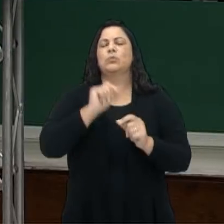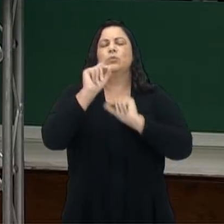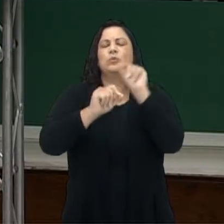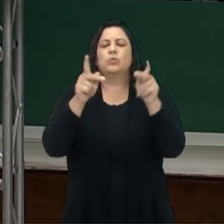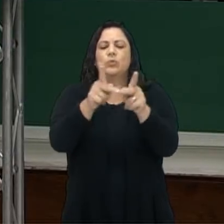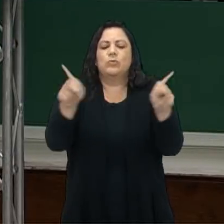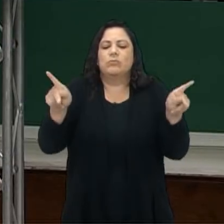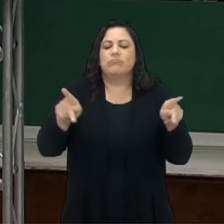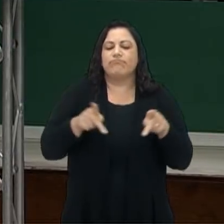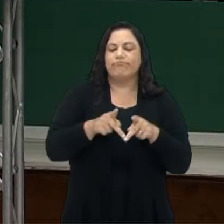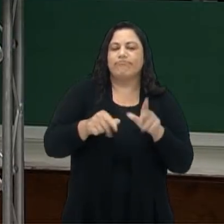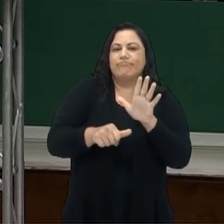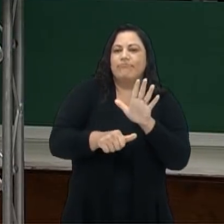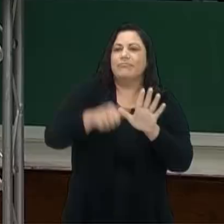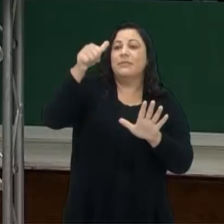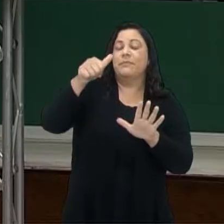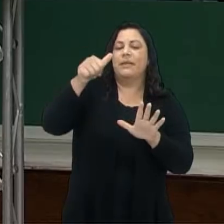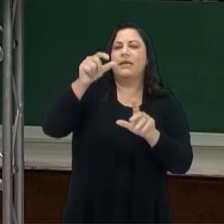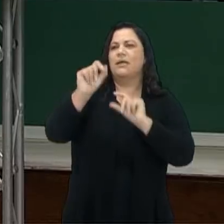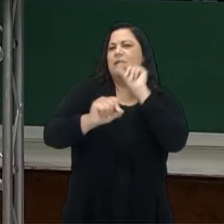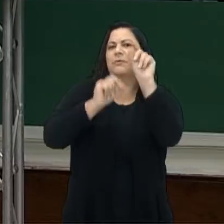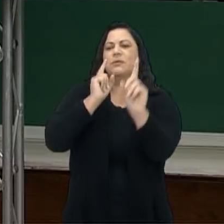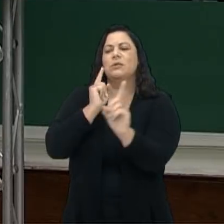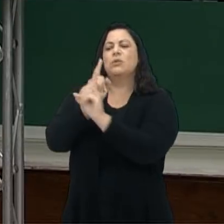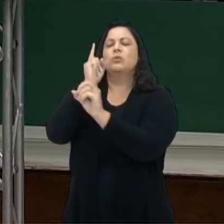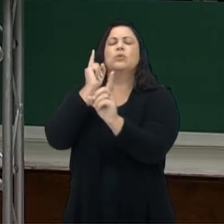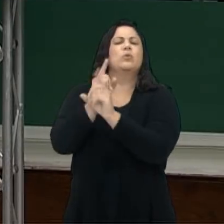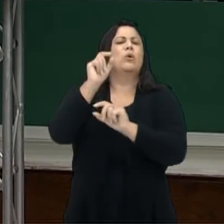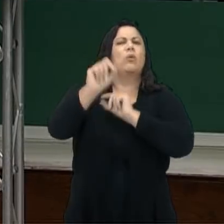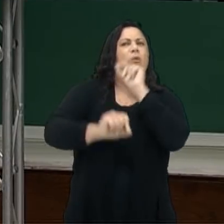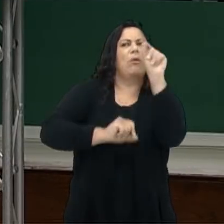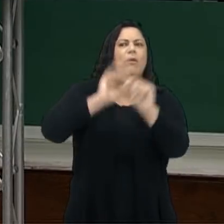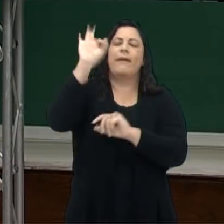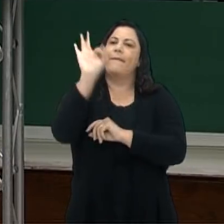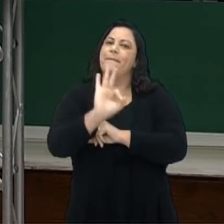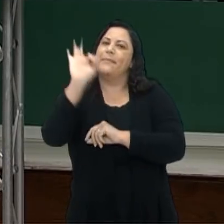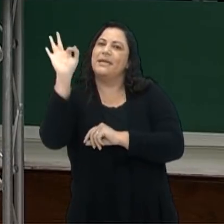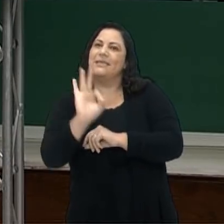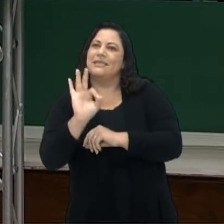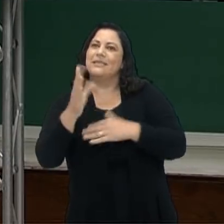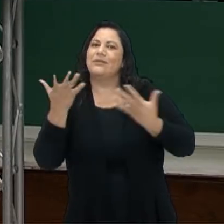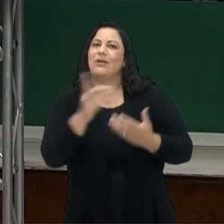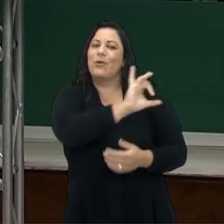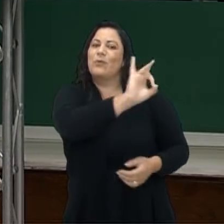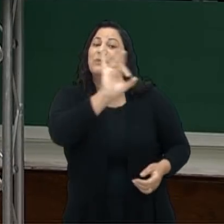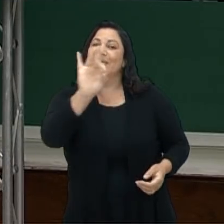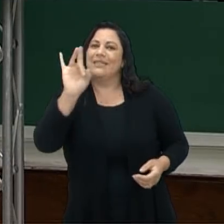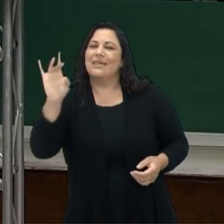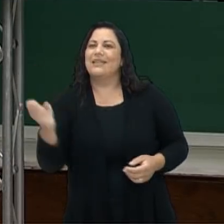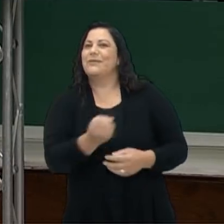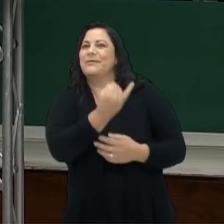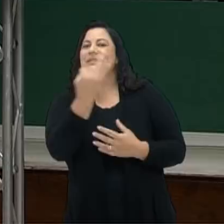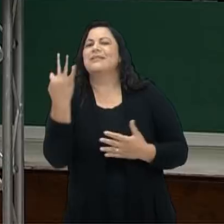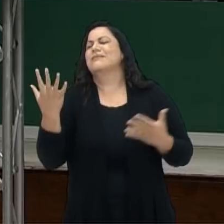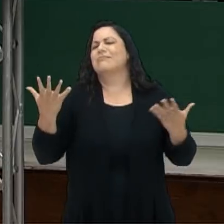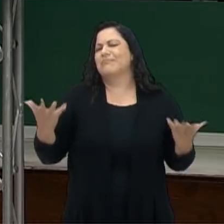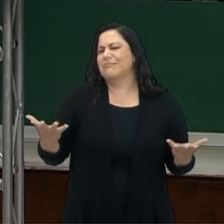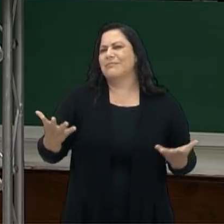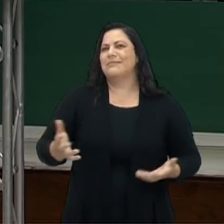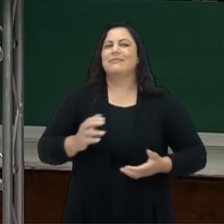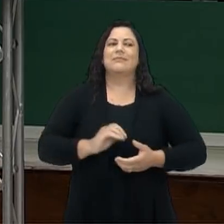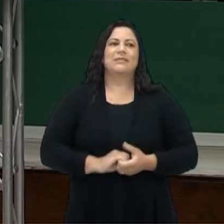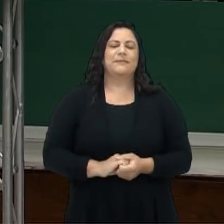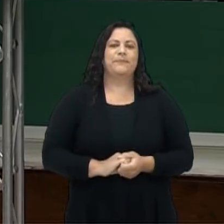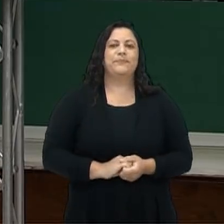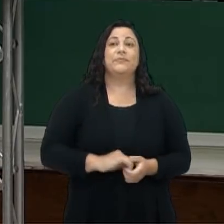que descobrir qual é o percentual de cada uma das quantidades. Então, por exemplo,